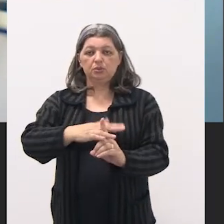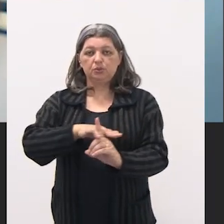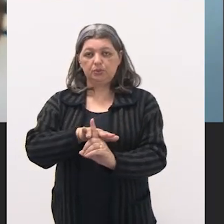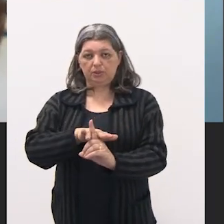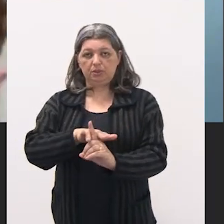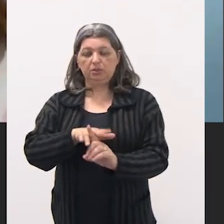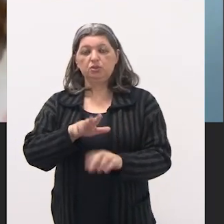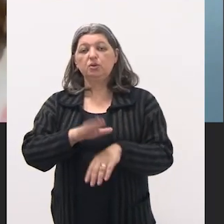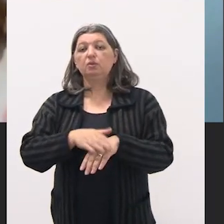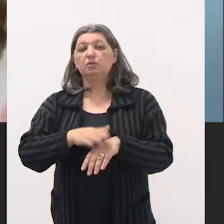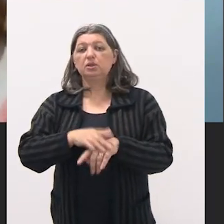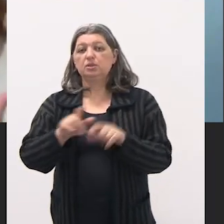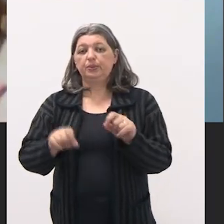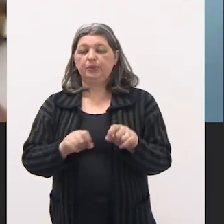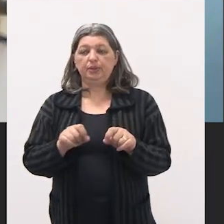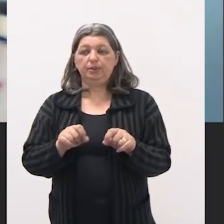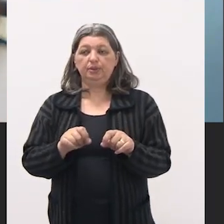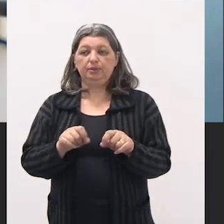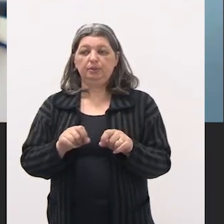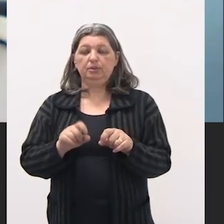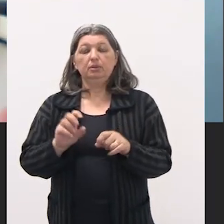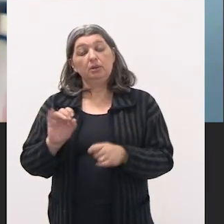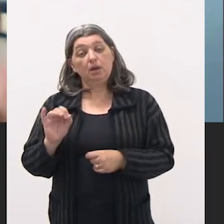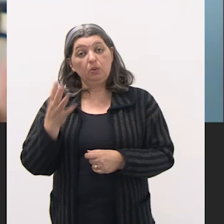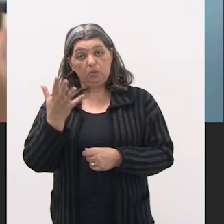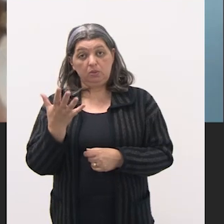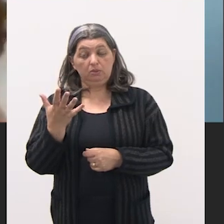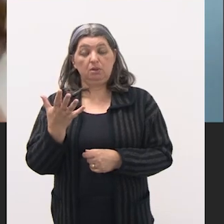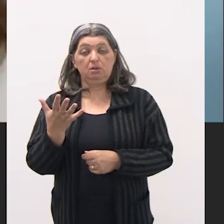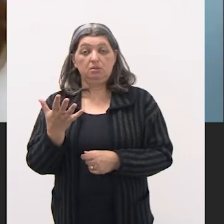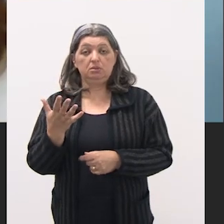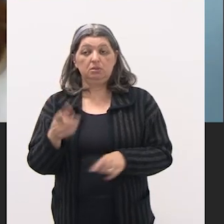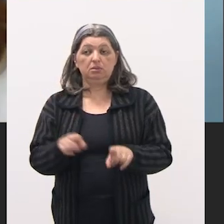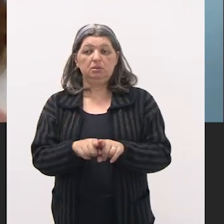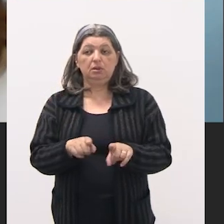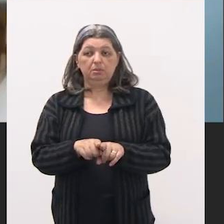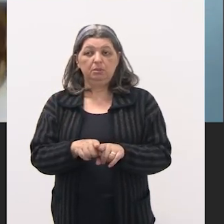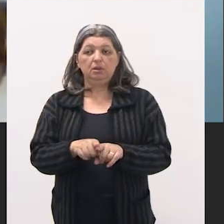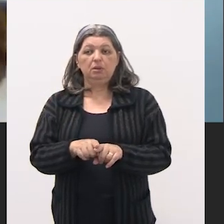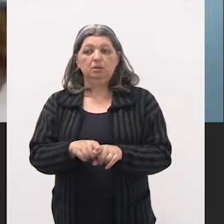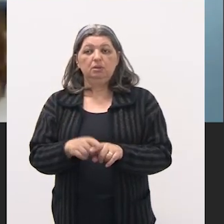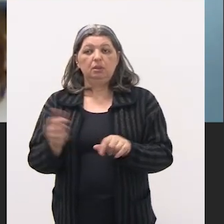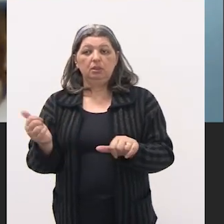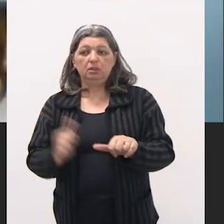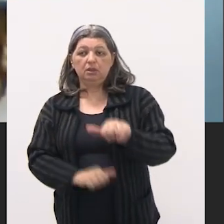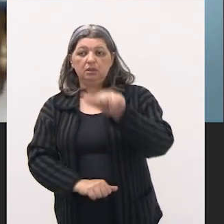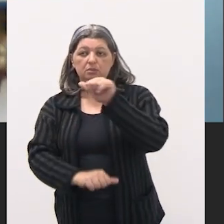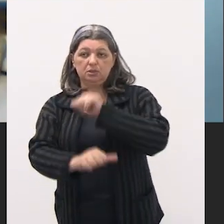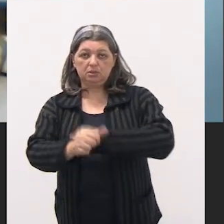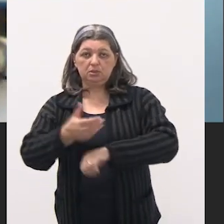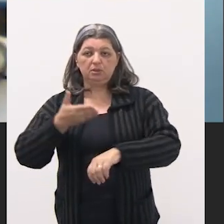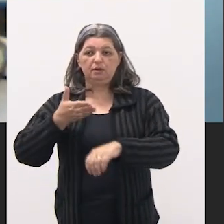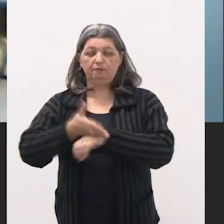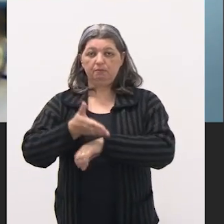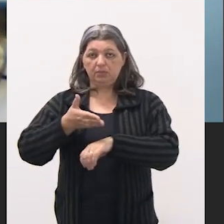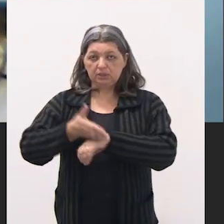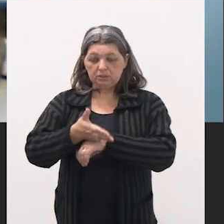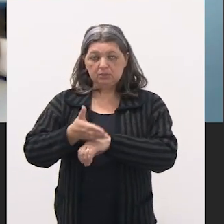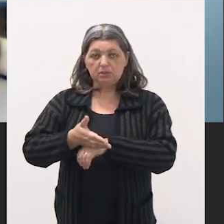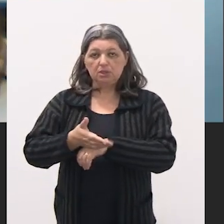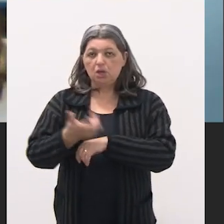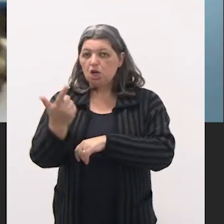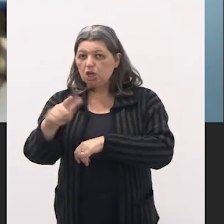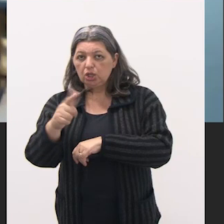com que isso possa acontecer e tornar essa participação uma participação que não seja